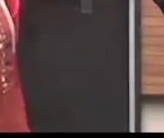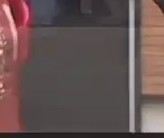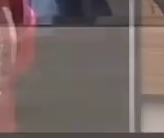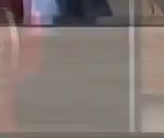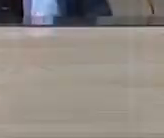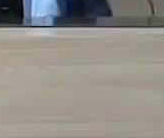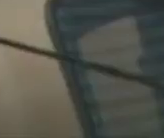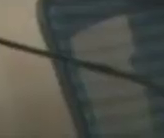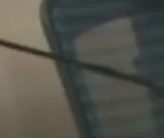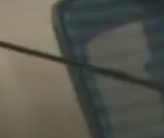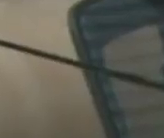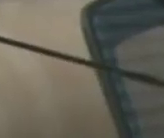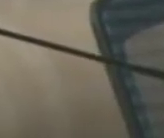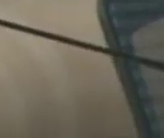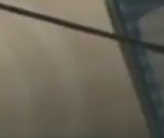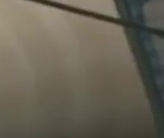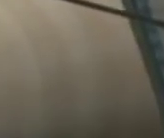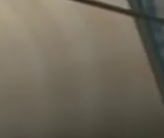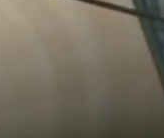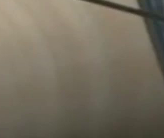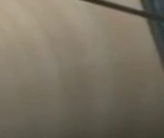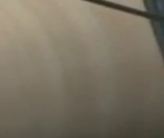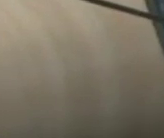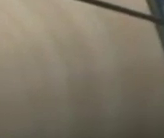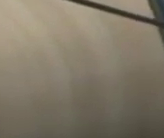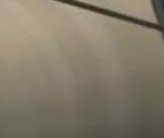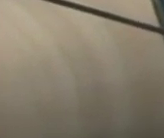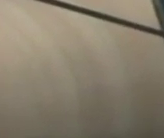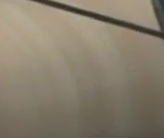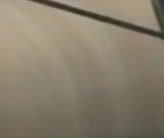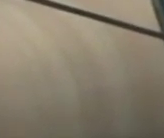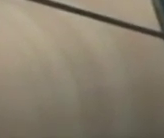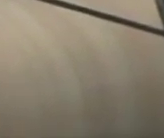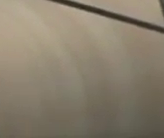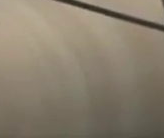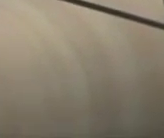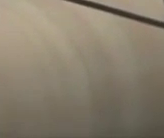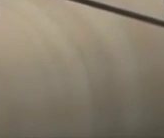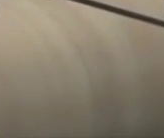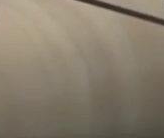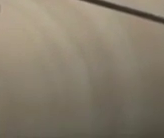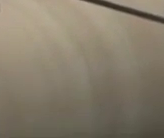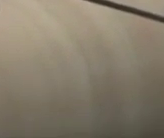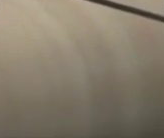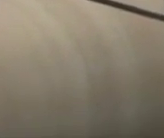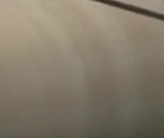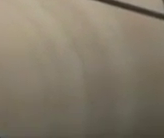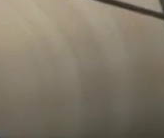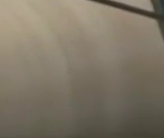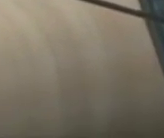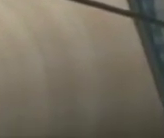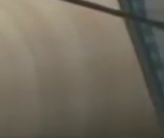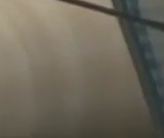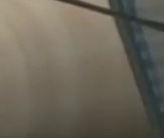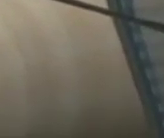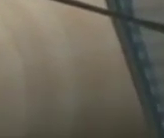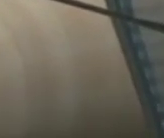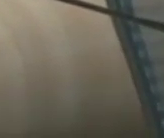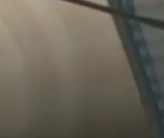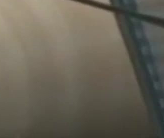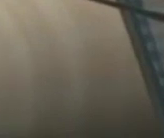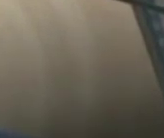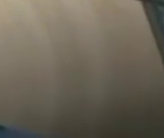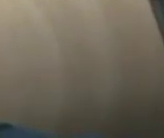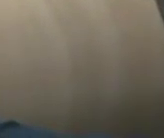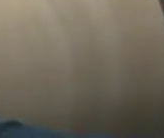Antunes. Eu requeiro, dentro do que está previsto no nosso regimento, vistas ao requerimento e já informo que existe um projeto de lei tramitando